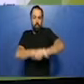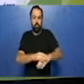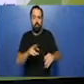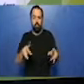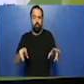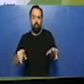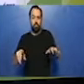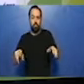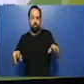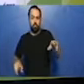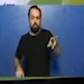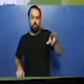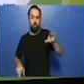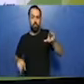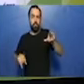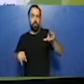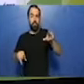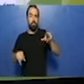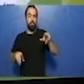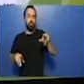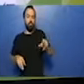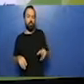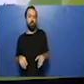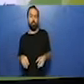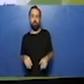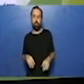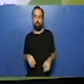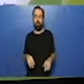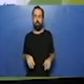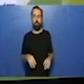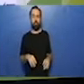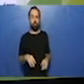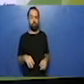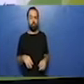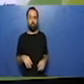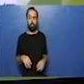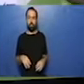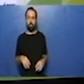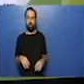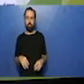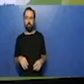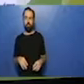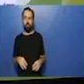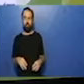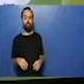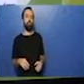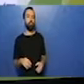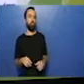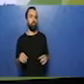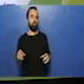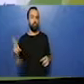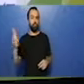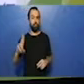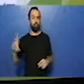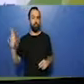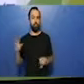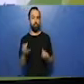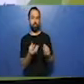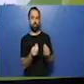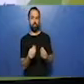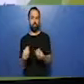ele passe espontaneamente, né, para o recipiente logo abaixo. Essa técnica é muito usada, né, para transferência